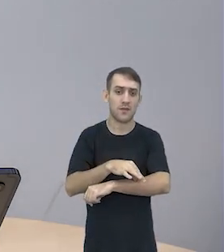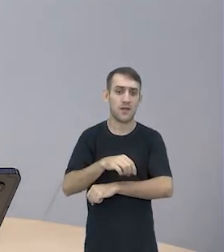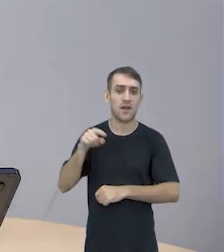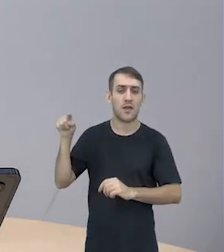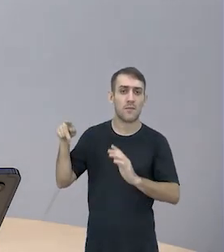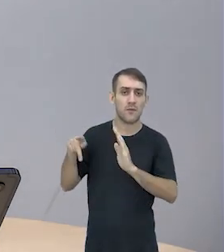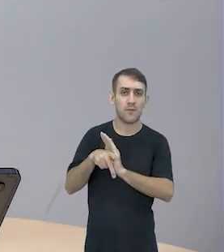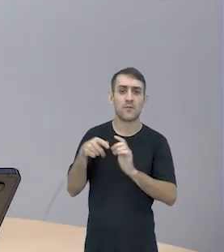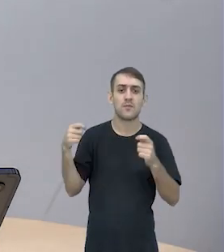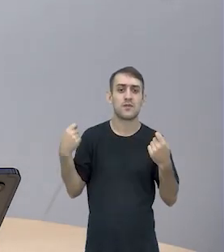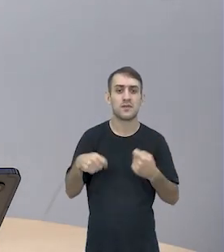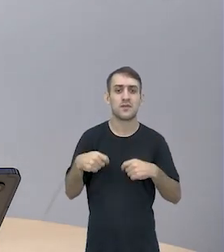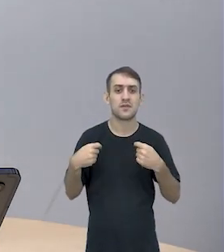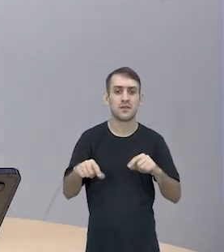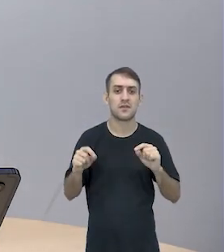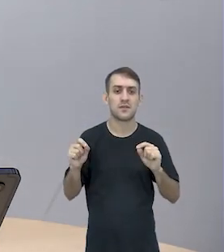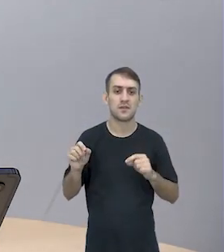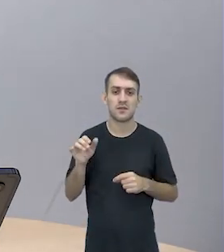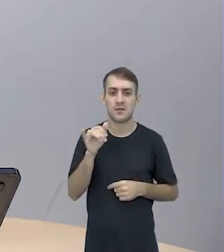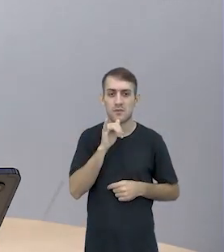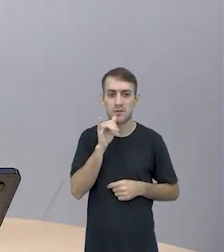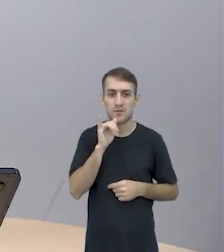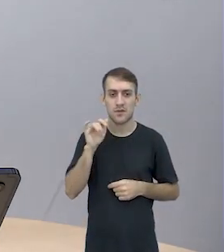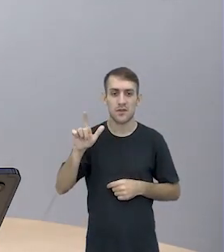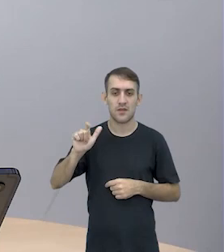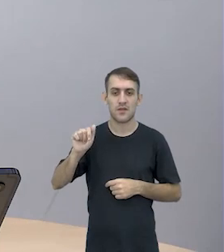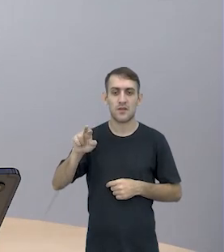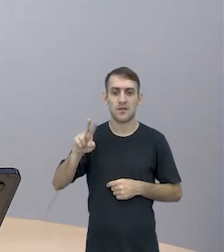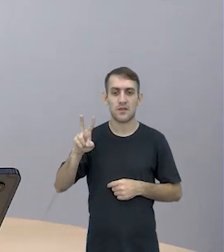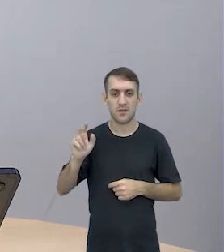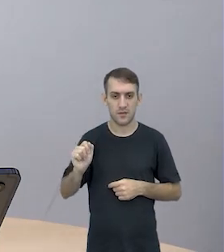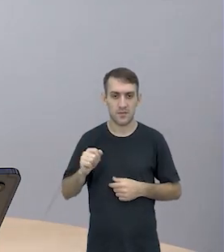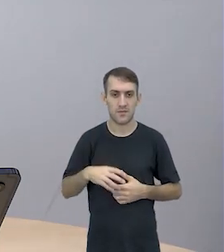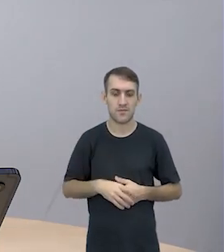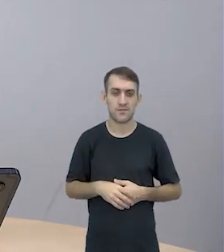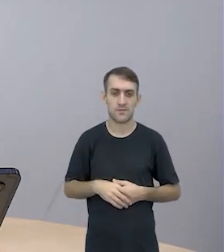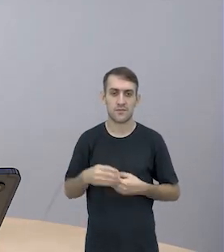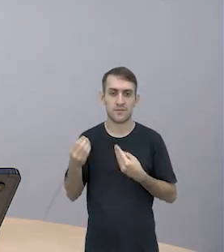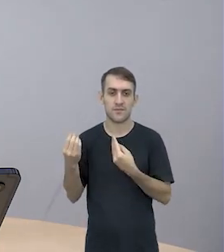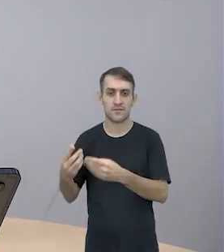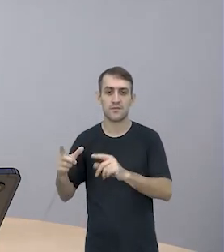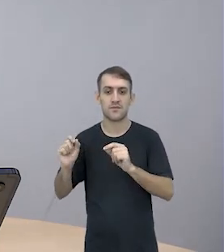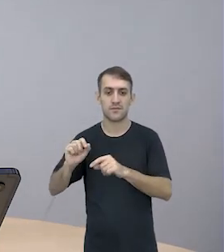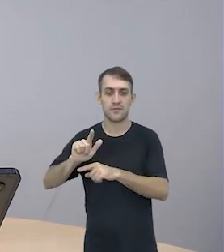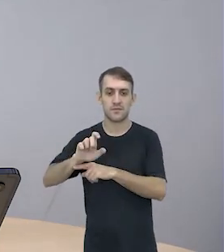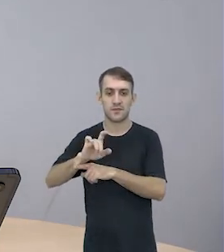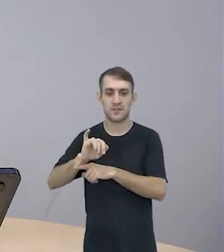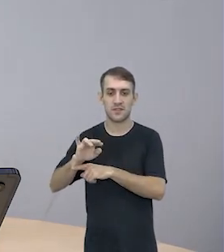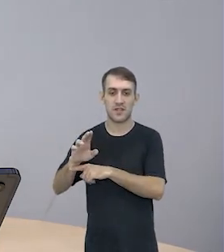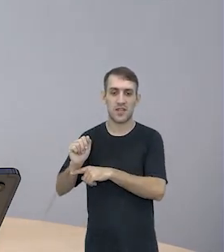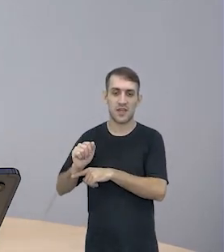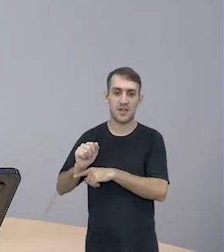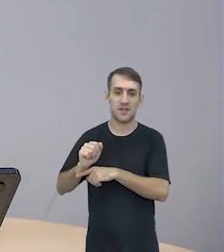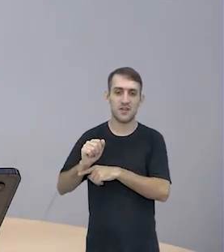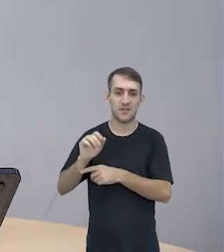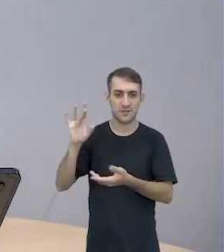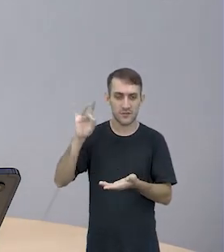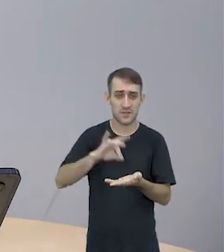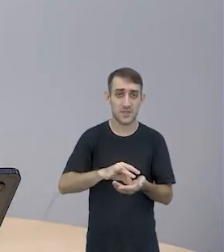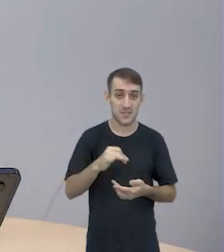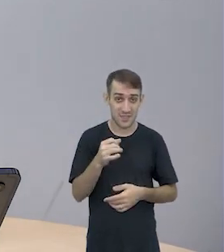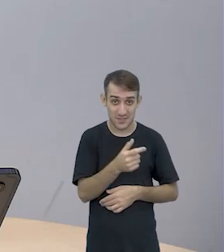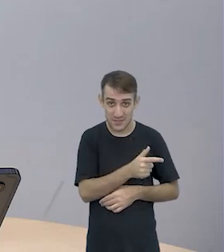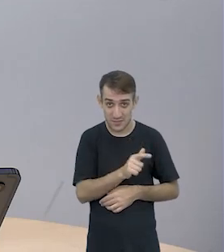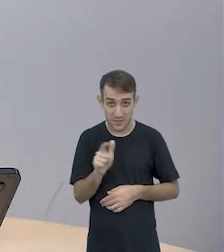uma rainha, durante a larva, eles dão o quê? A geleia real. Se não tiver a geleia